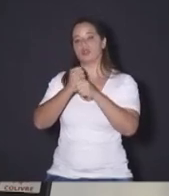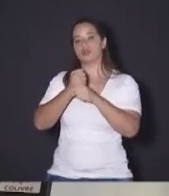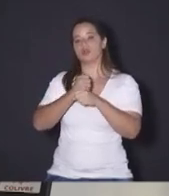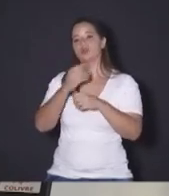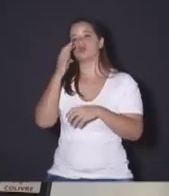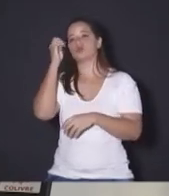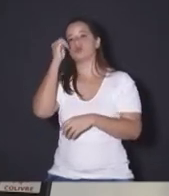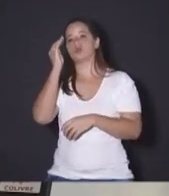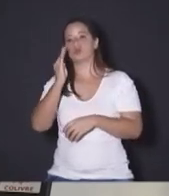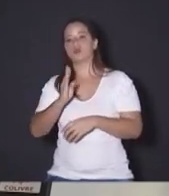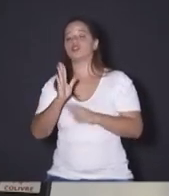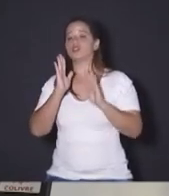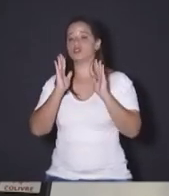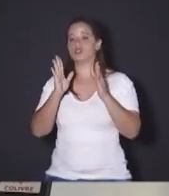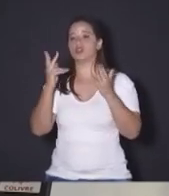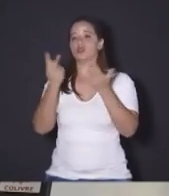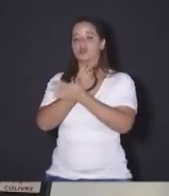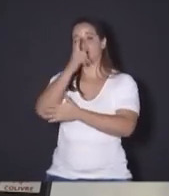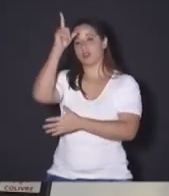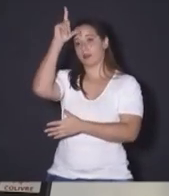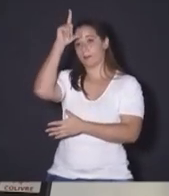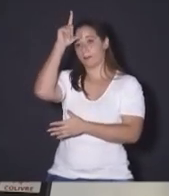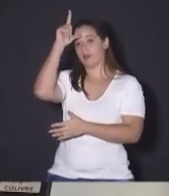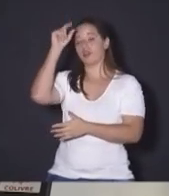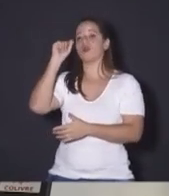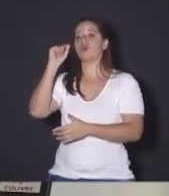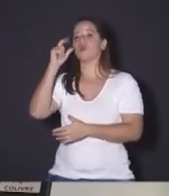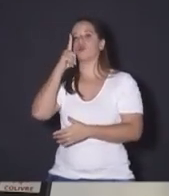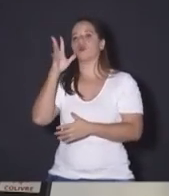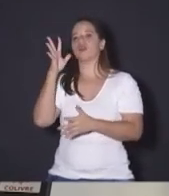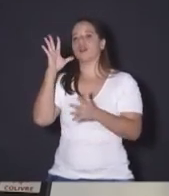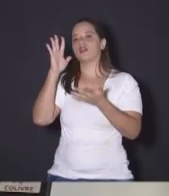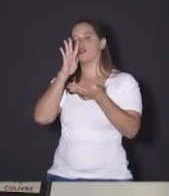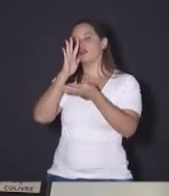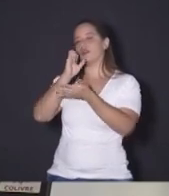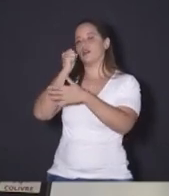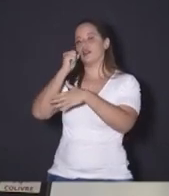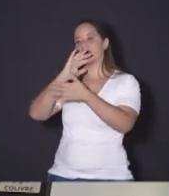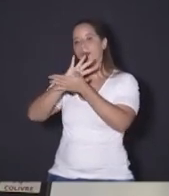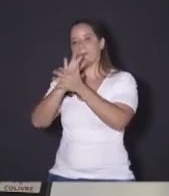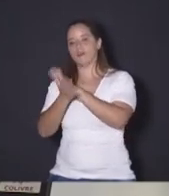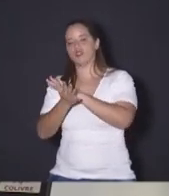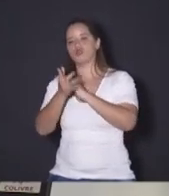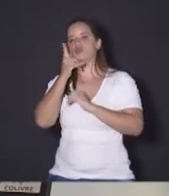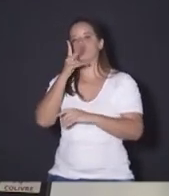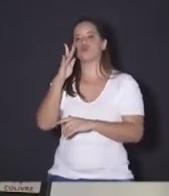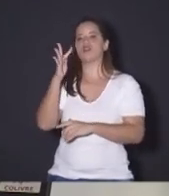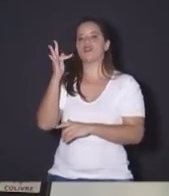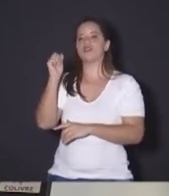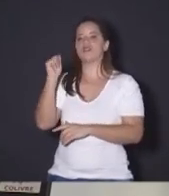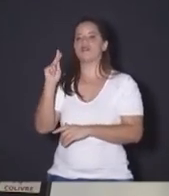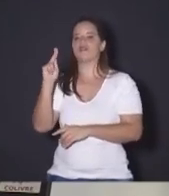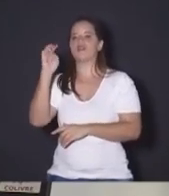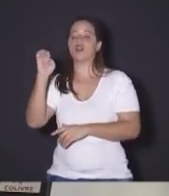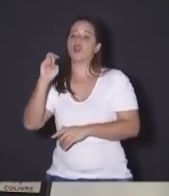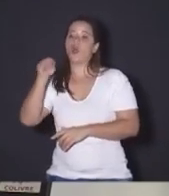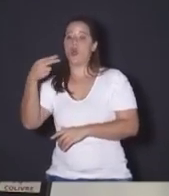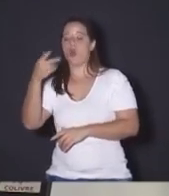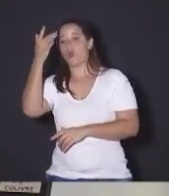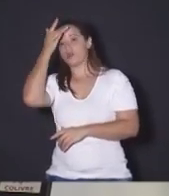brasil e que ele já fez na alemanha é apagar fez apagar botes ou usuários é